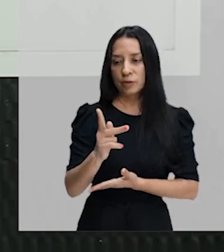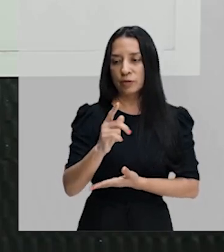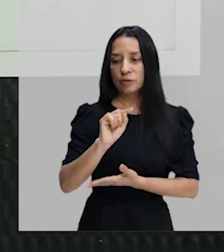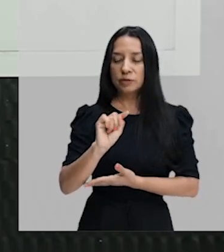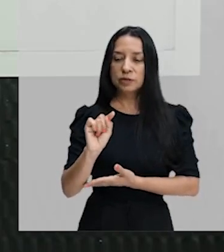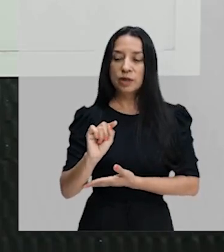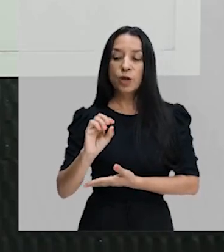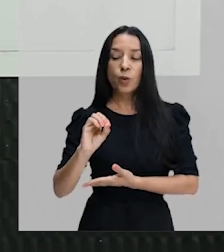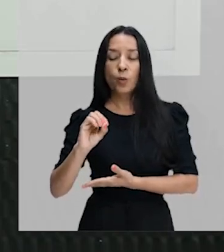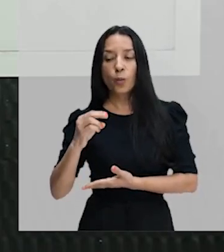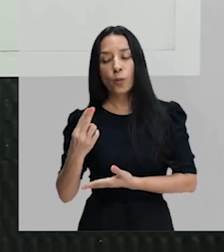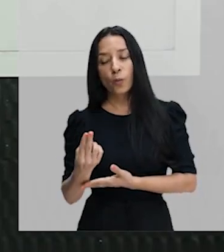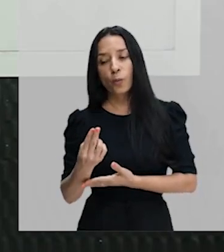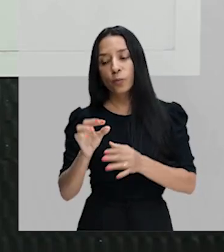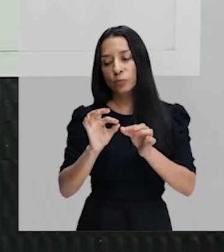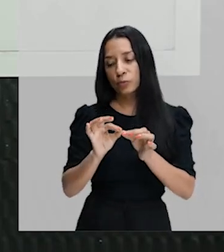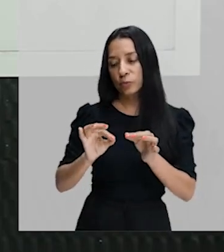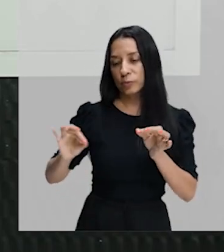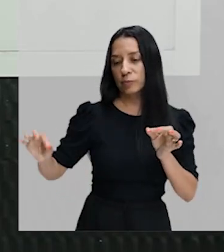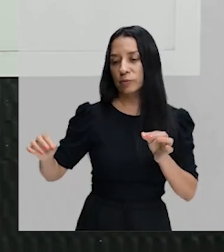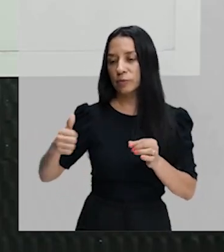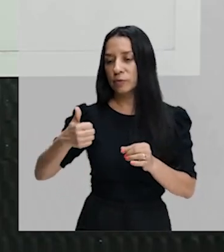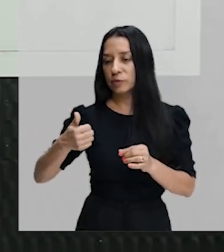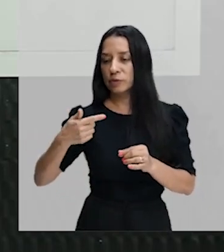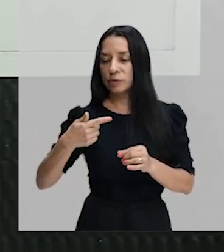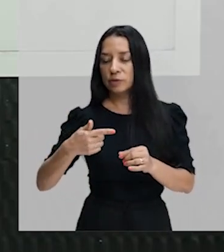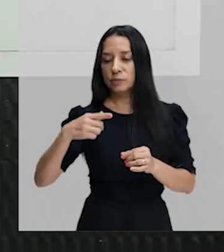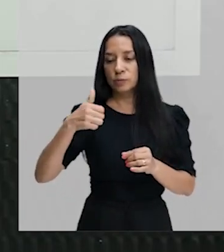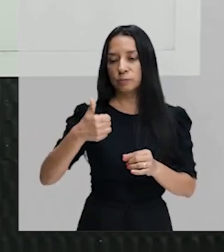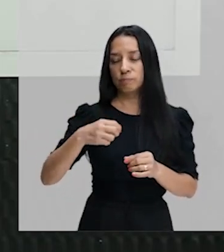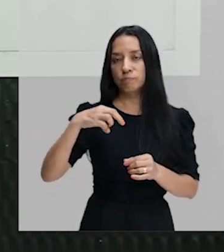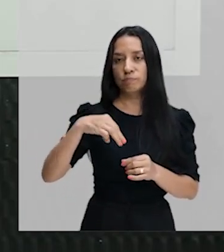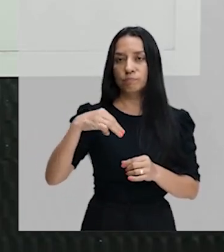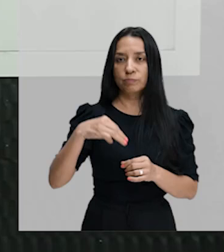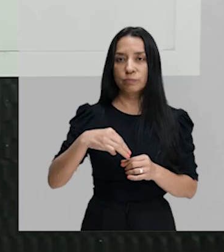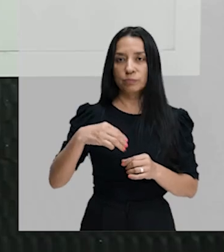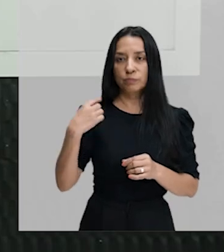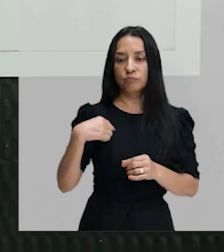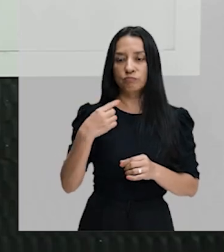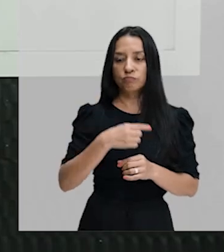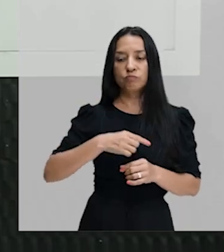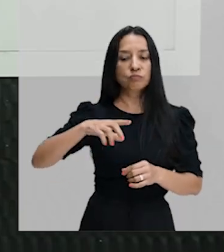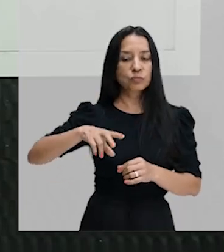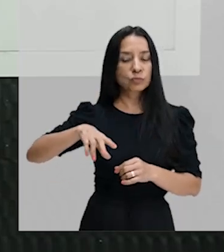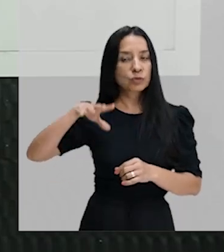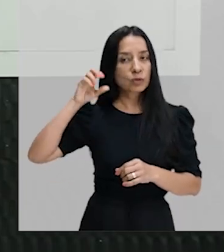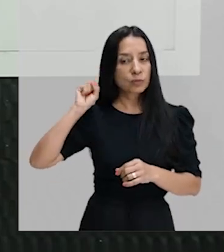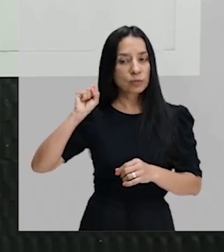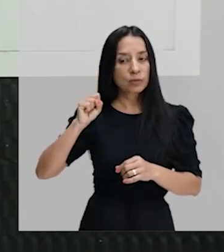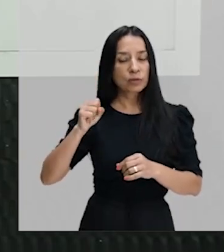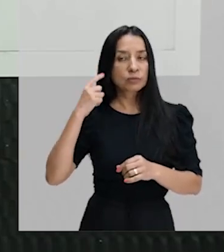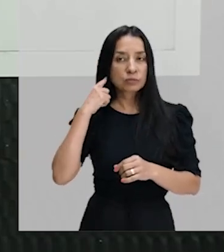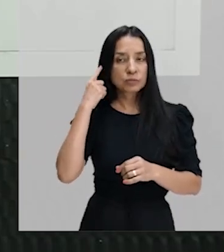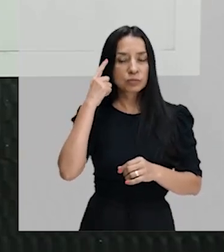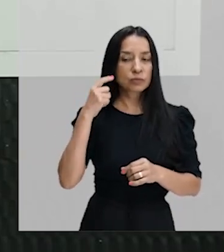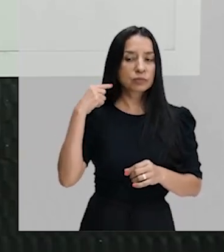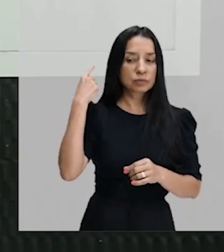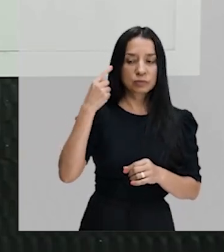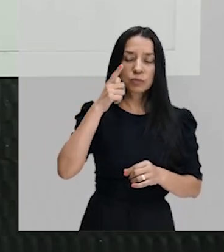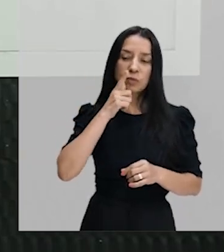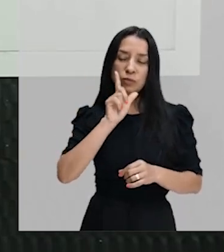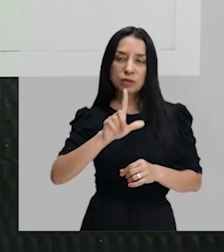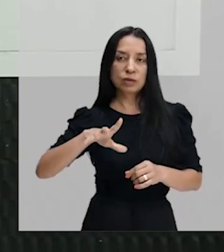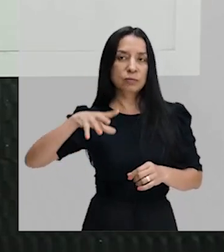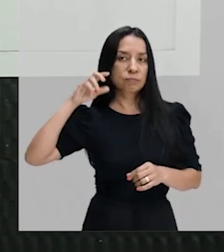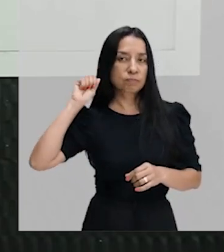ou do comprimento de onda de 17 metros os nossos ouvidos eles conseguem captar Tá ok